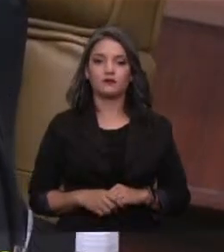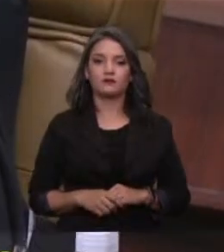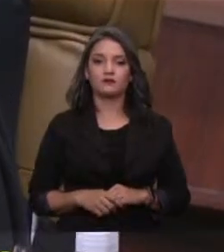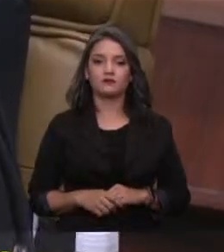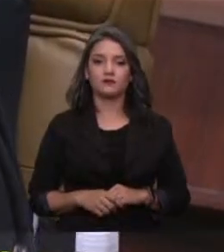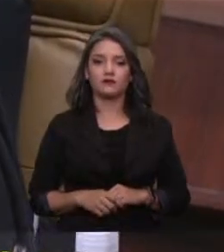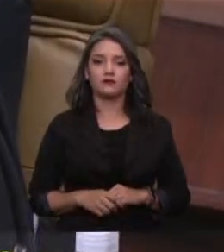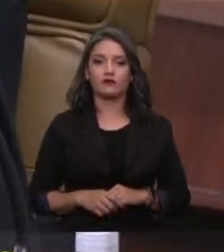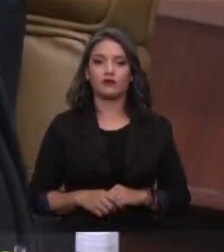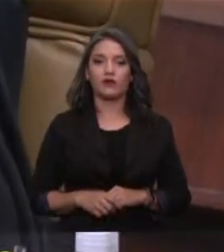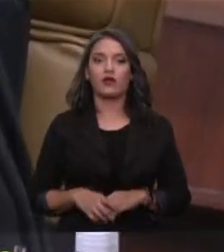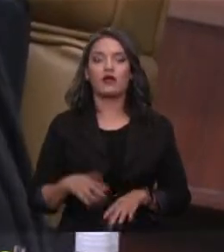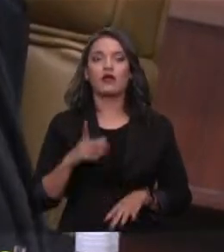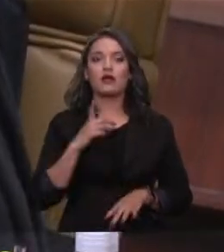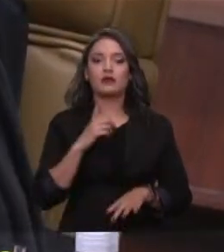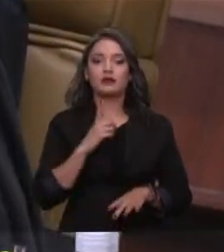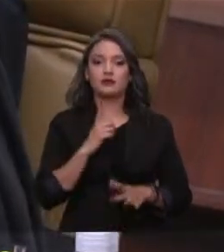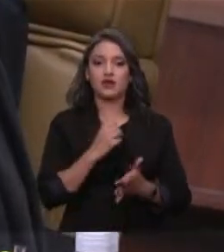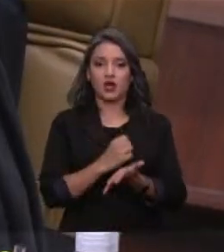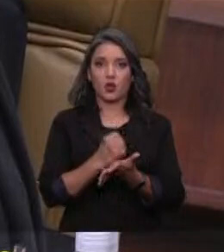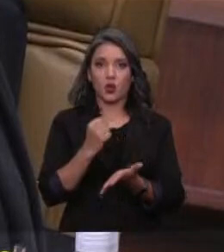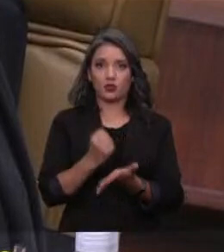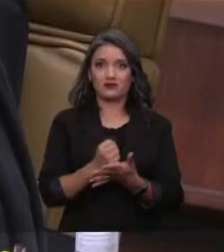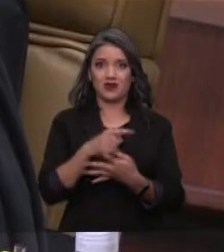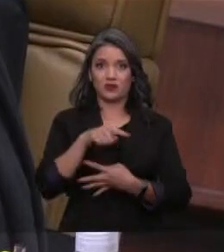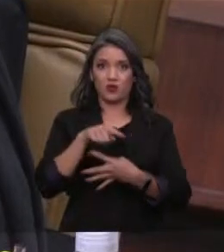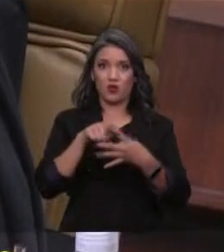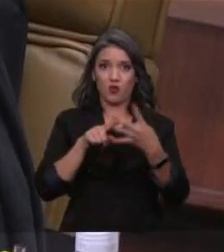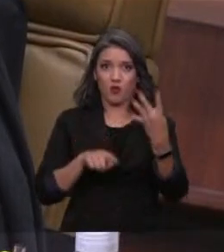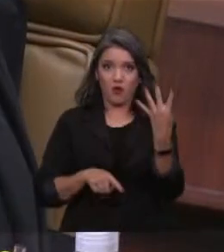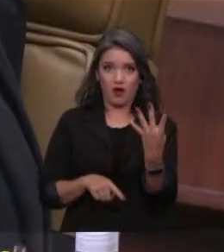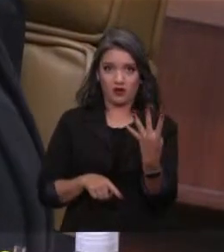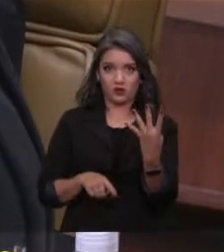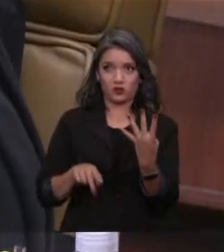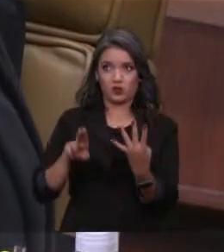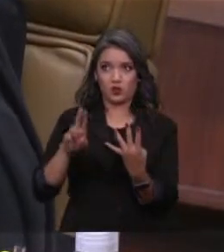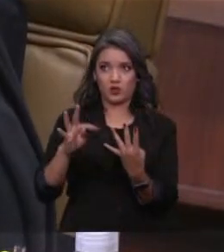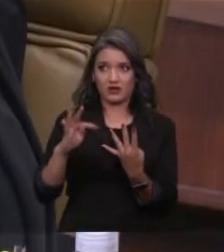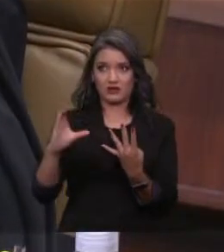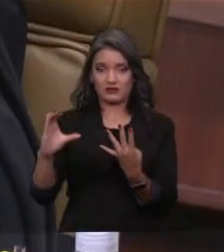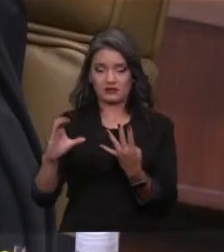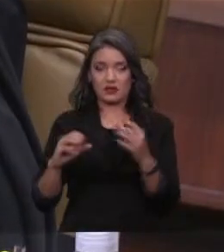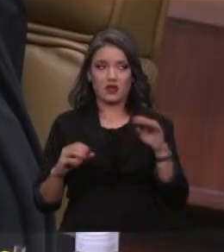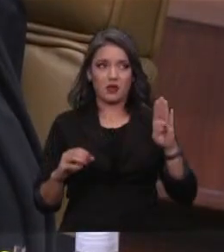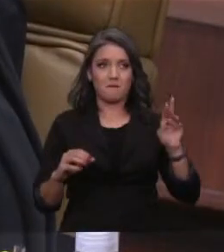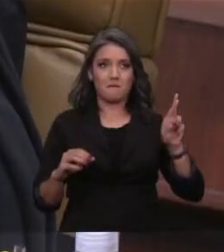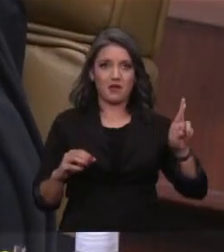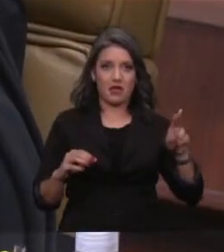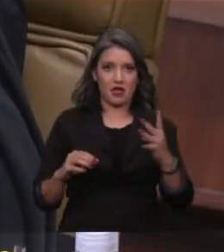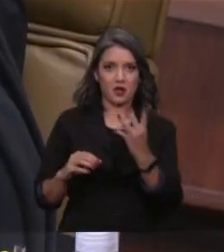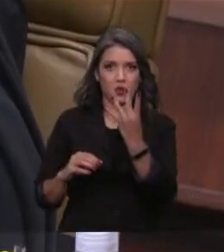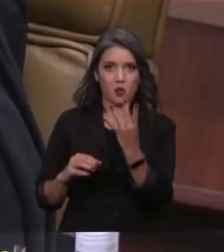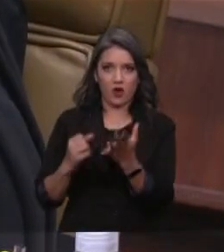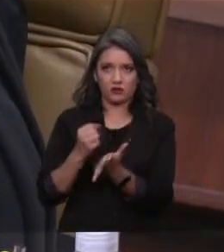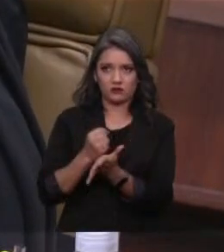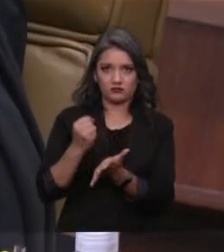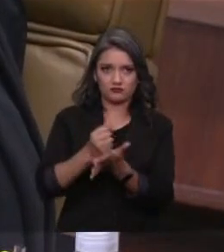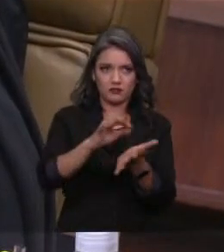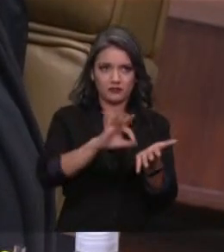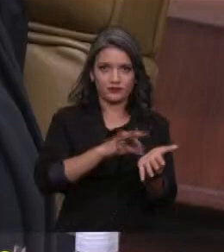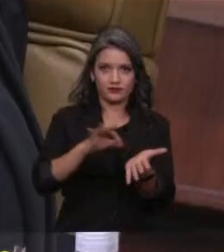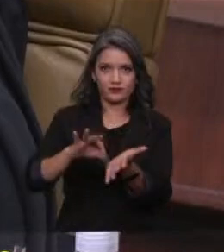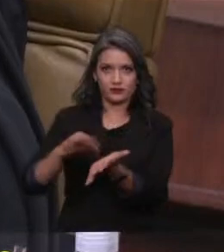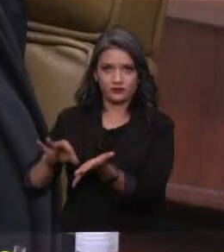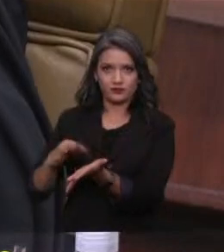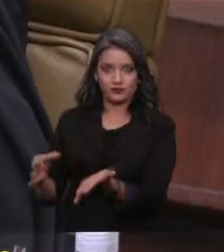quatro contratos firmados pela UTC com a BR Distribuidora, que